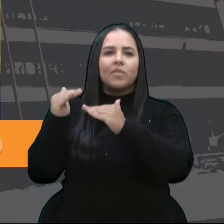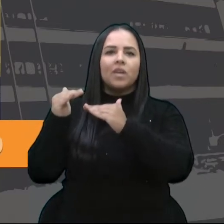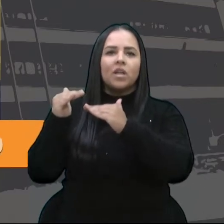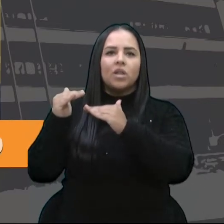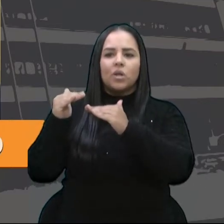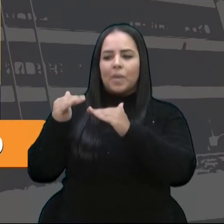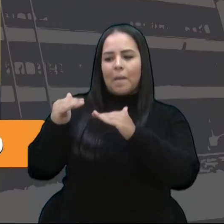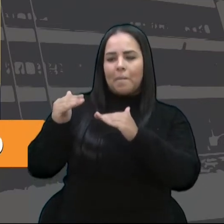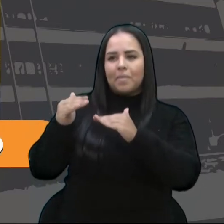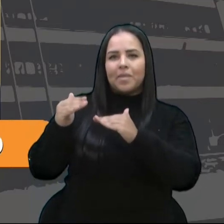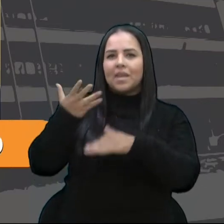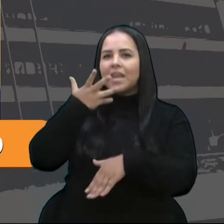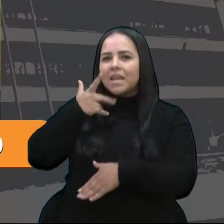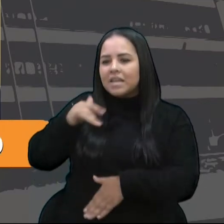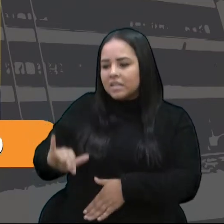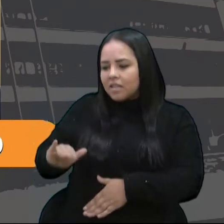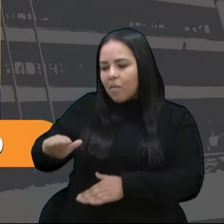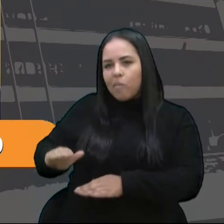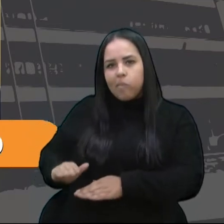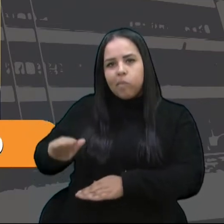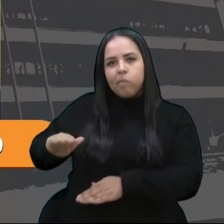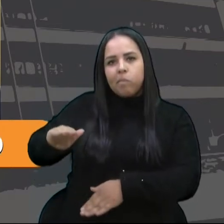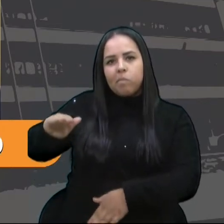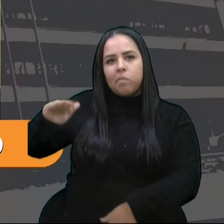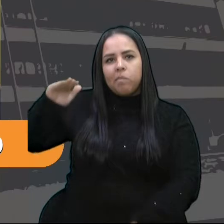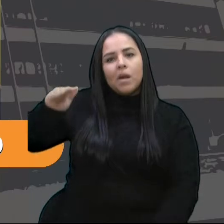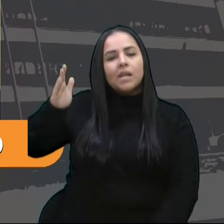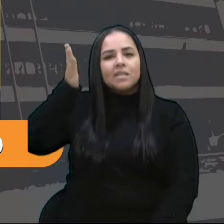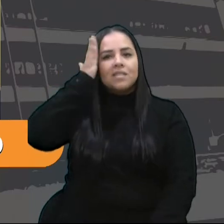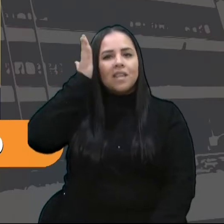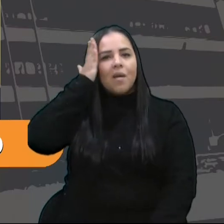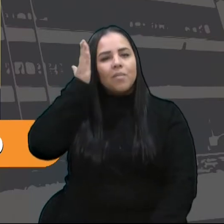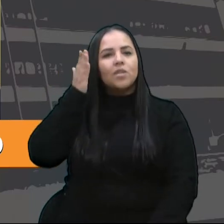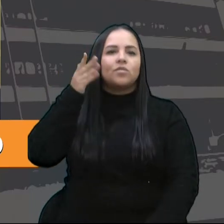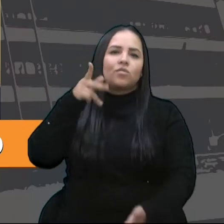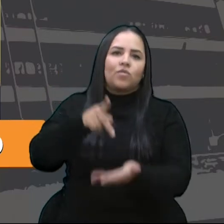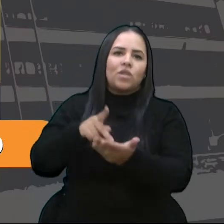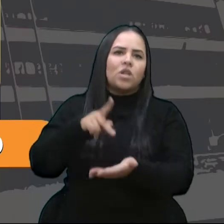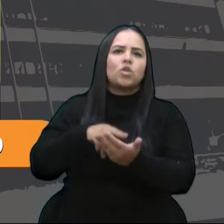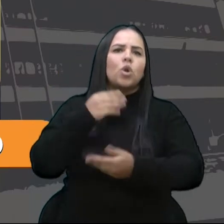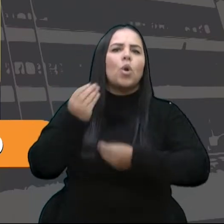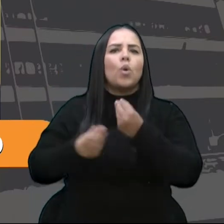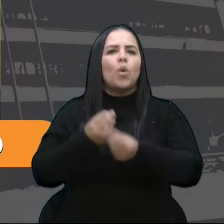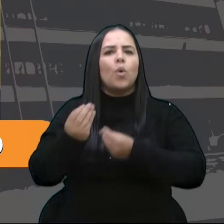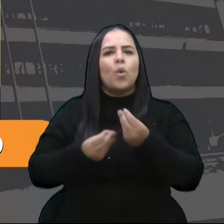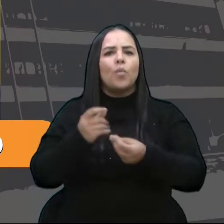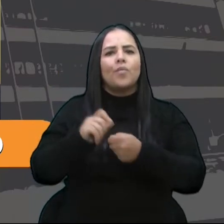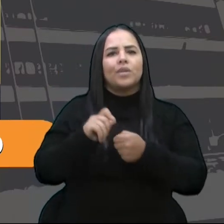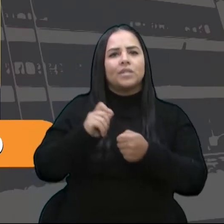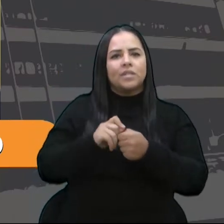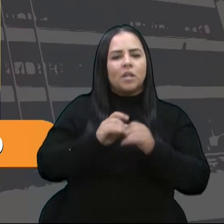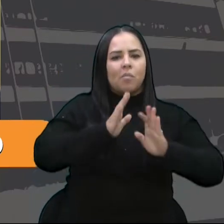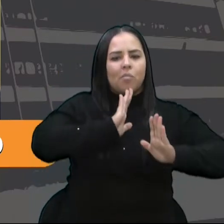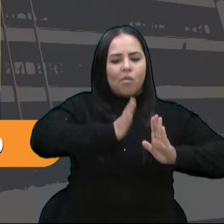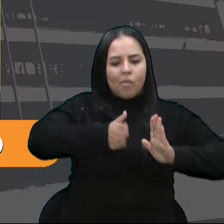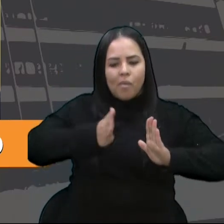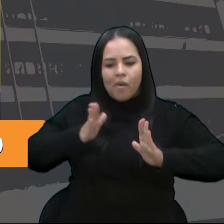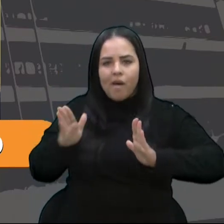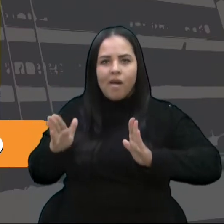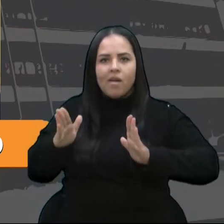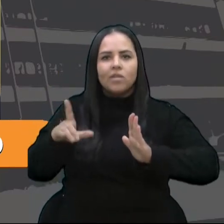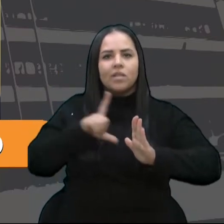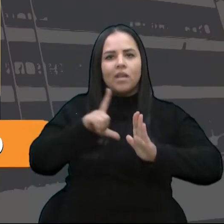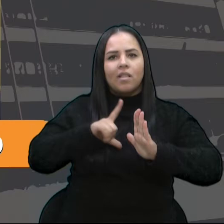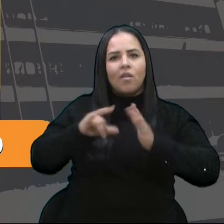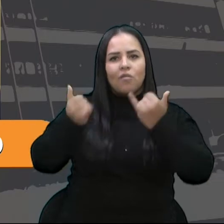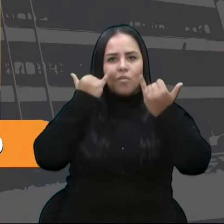crianças, para que elas tenham a noção exata de como se dá esse processo de formação da